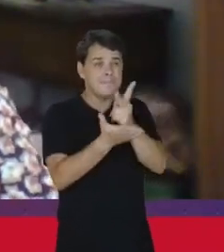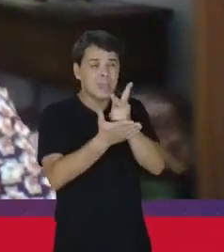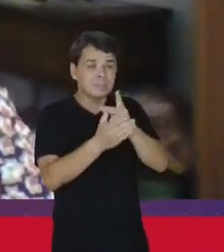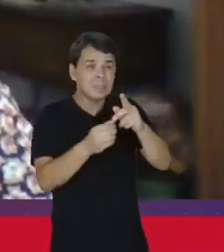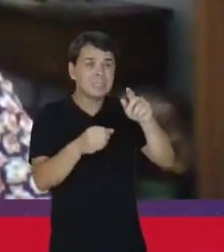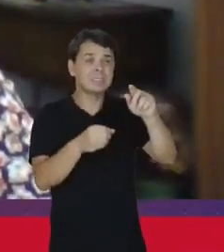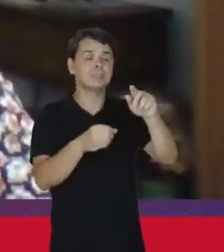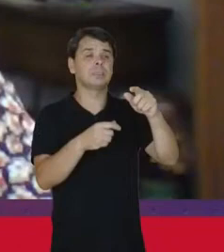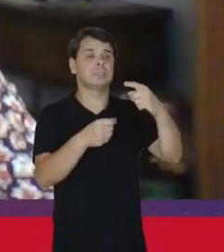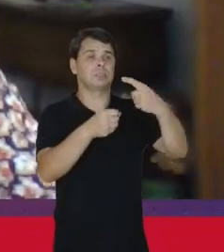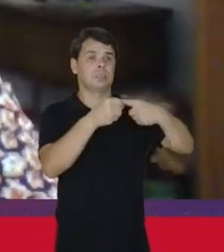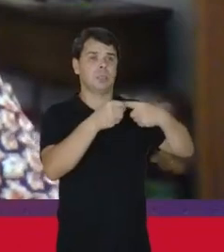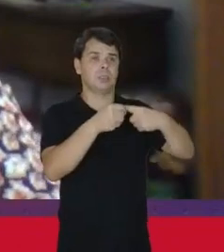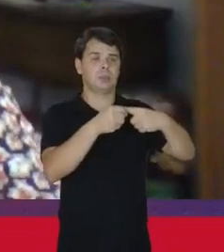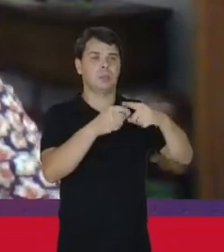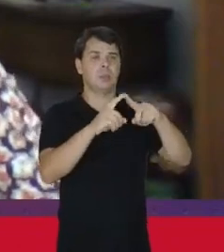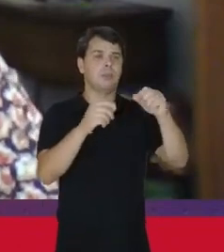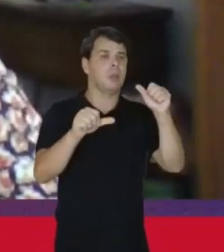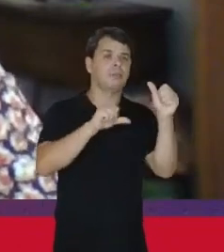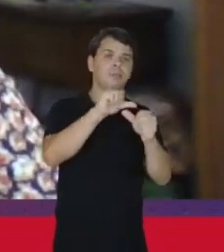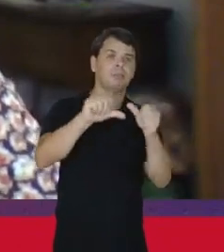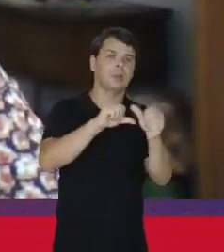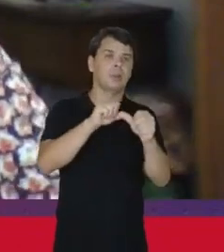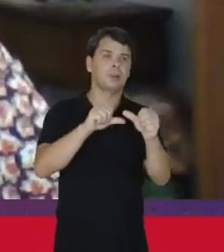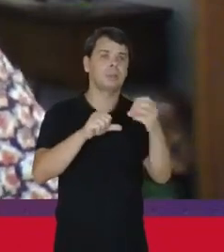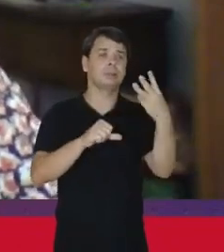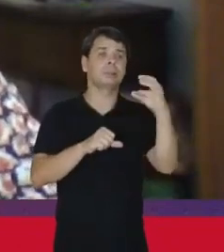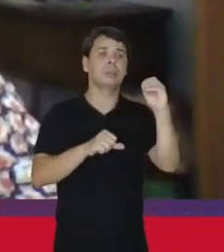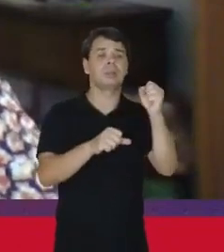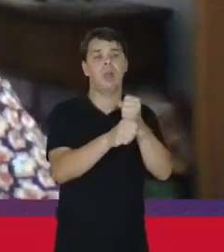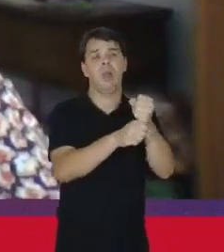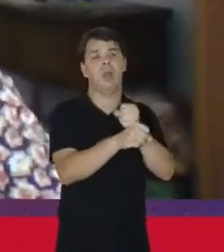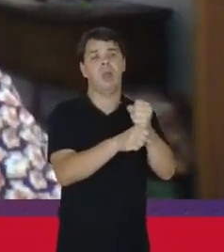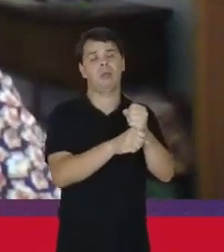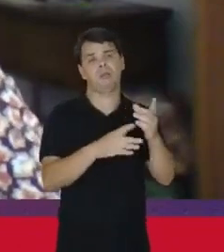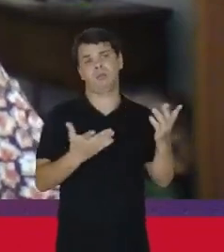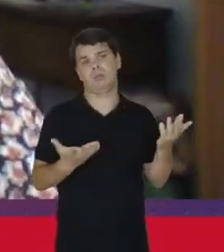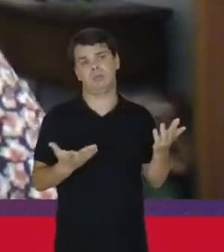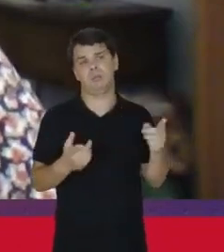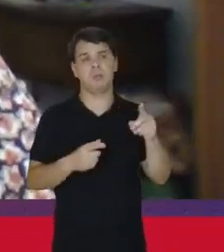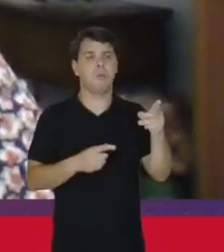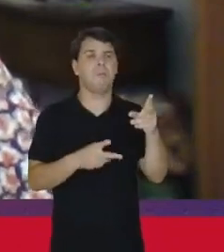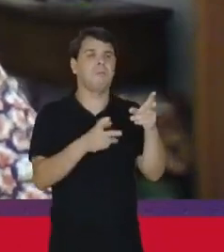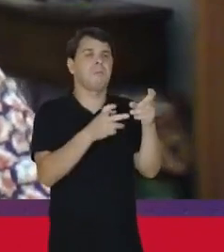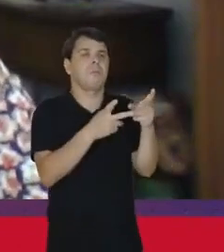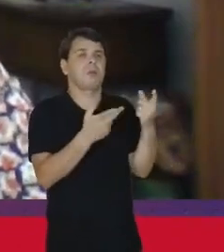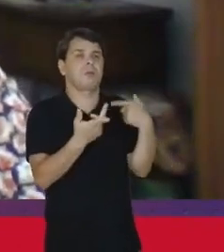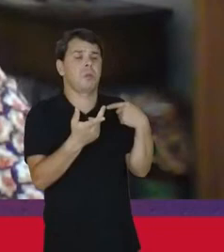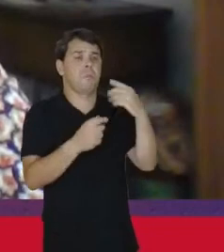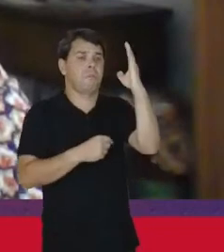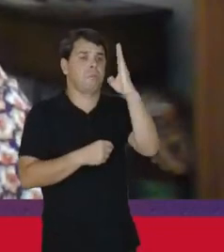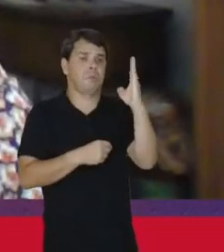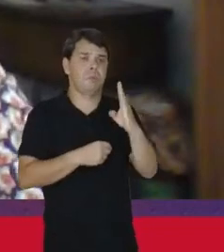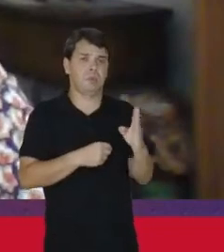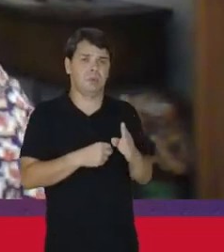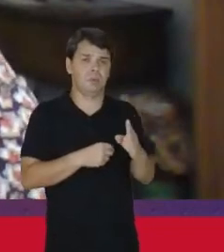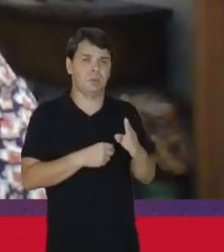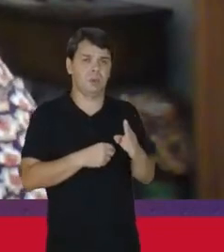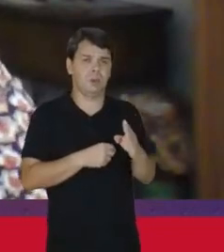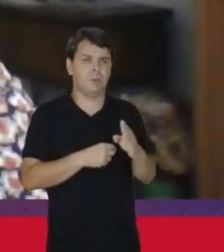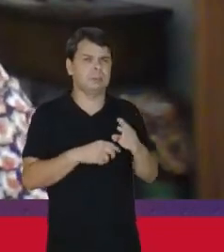cidade pode ser alterada em até 30 anos. Vocês imaginam, então, olhando para o Brasil, para